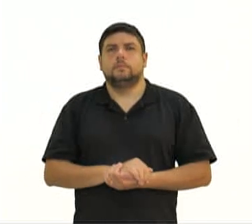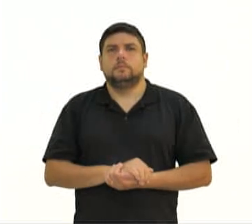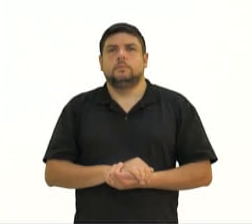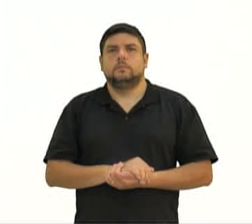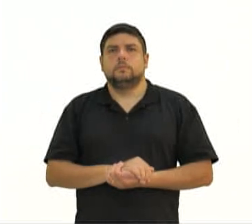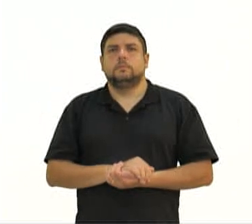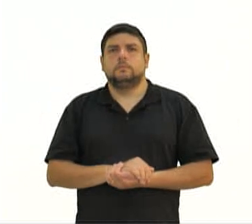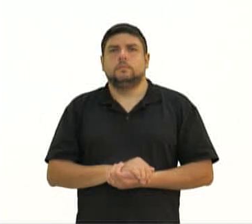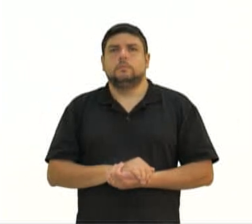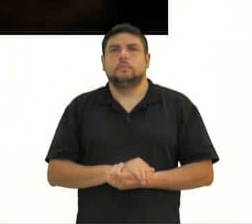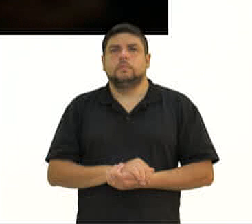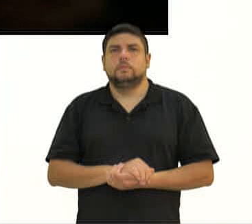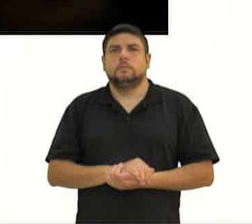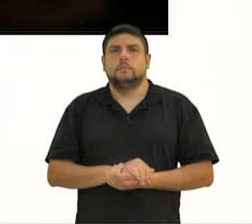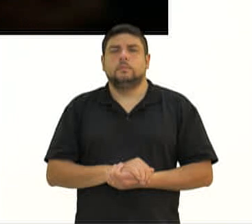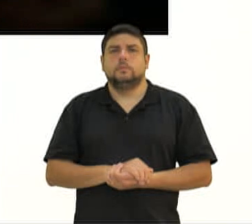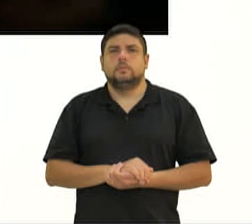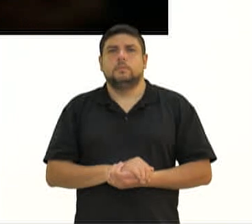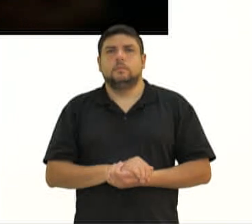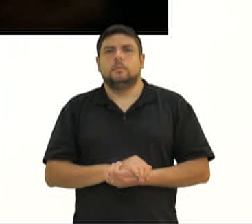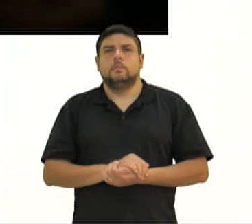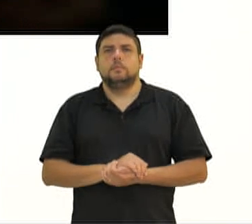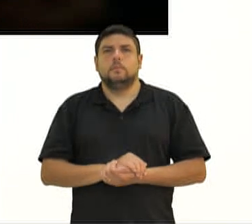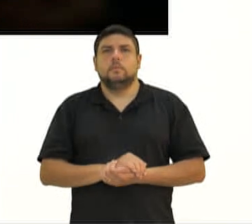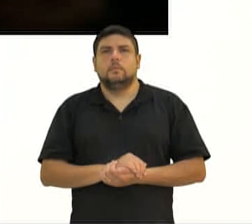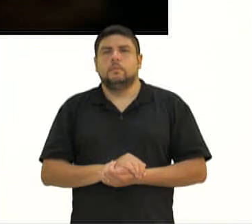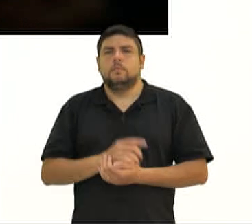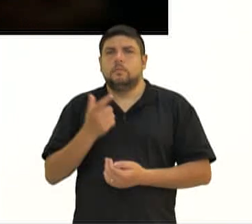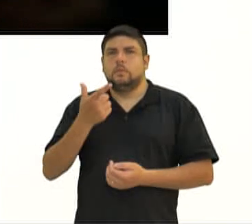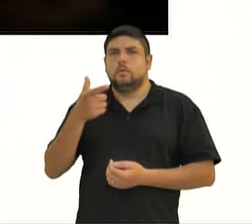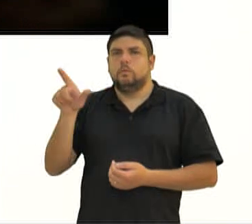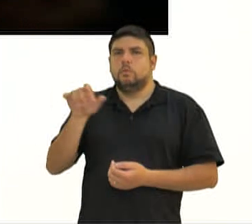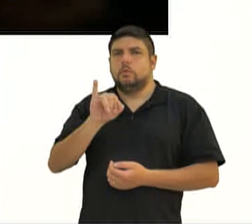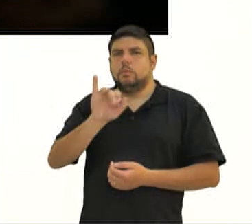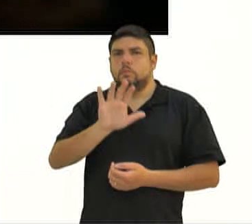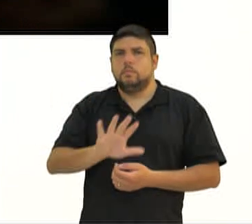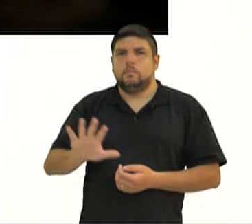arte cerimonial. Outra imagem, né?